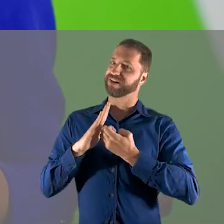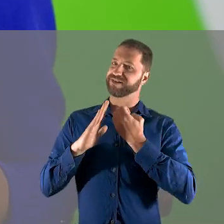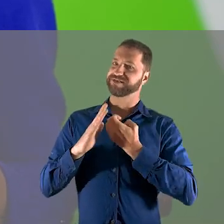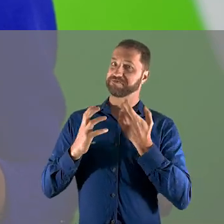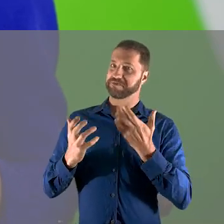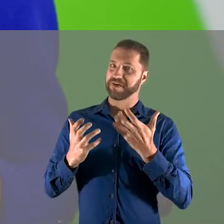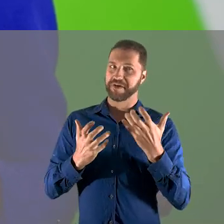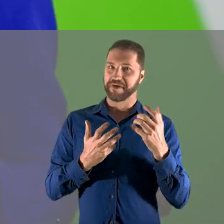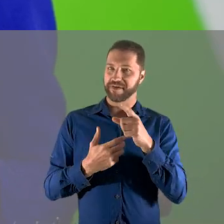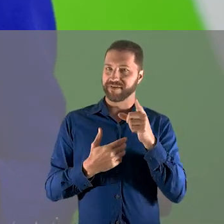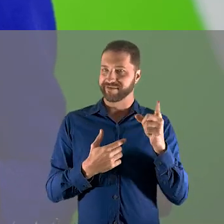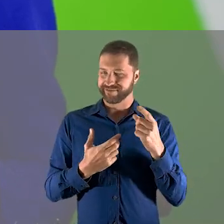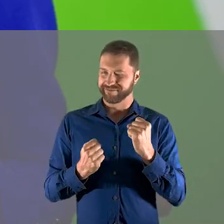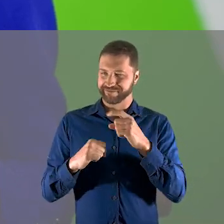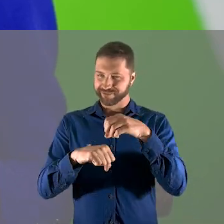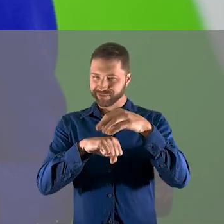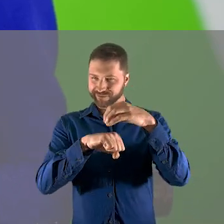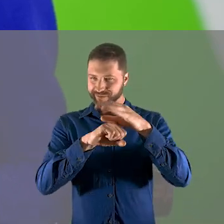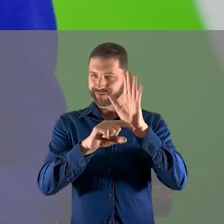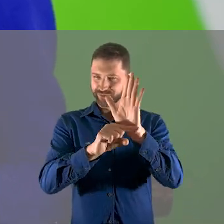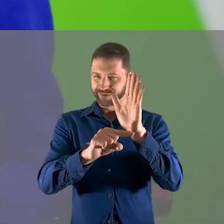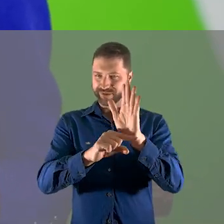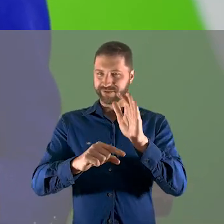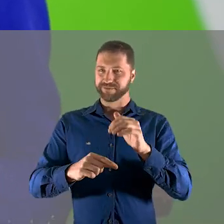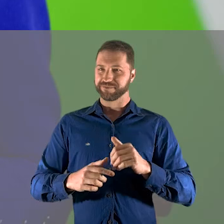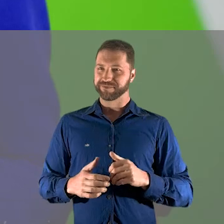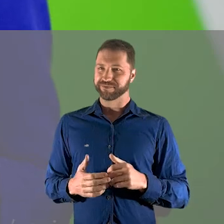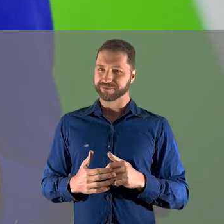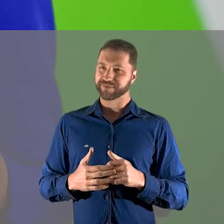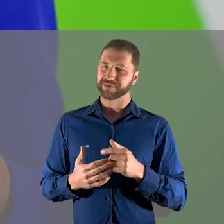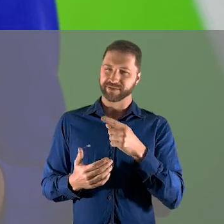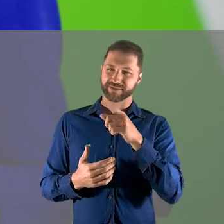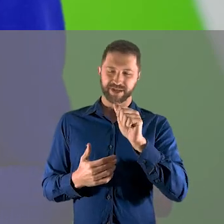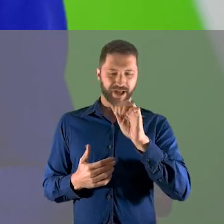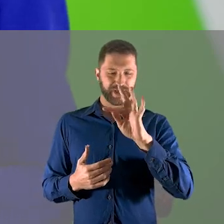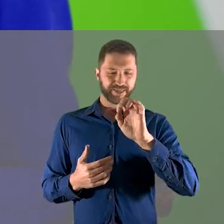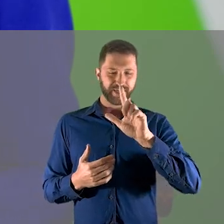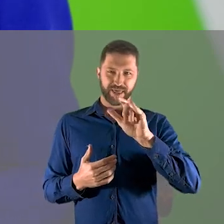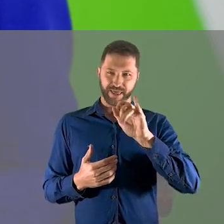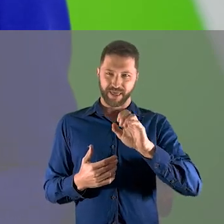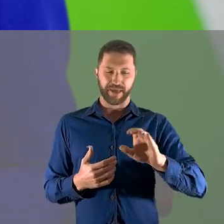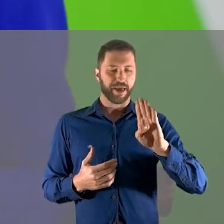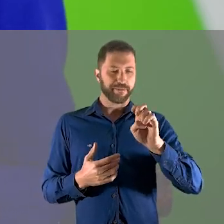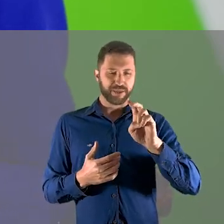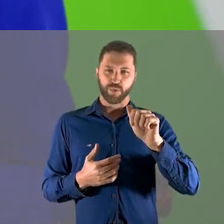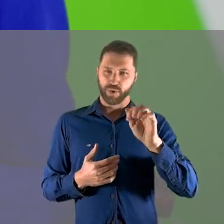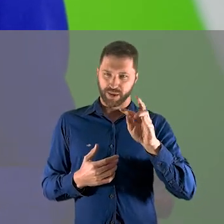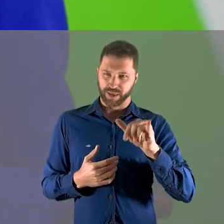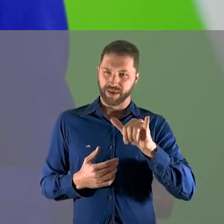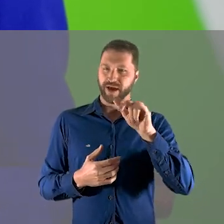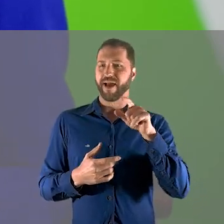quem tá querendo começar a empreender porque o atelier Beauty como a gente estava falando ele é um conceito